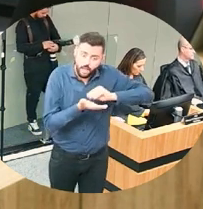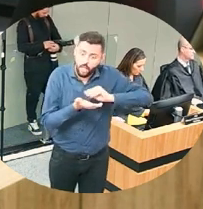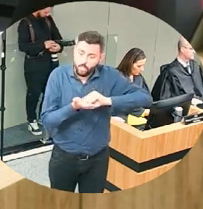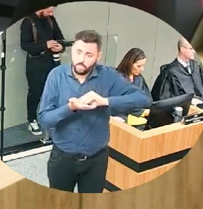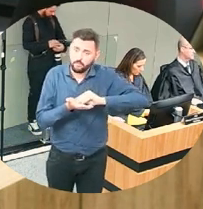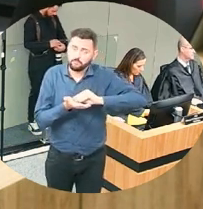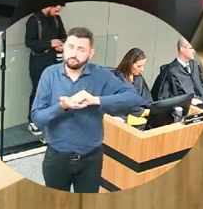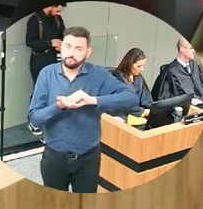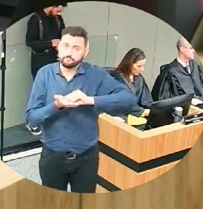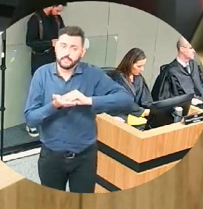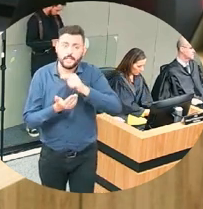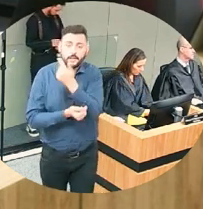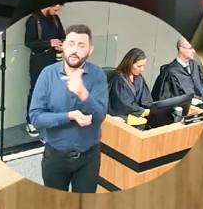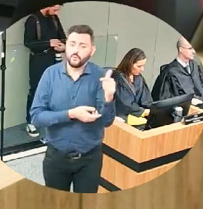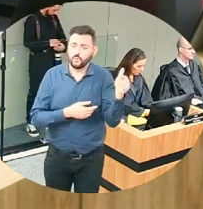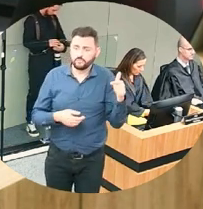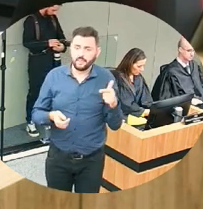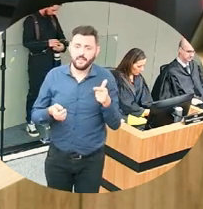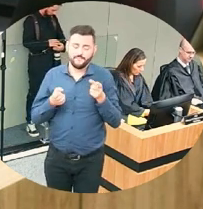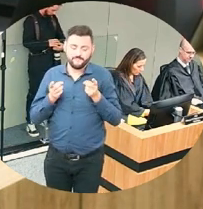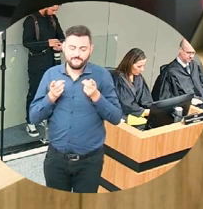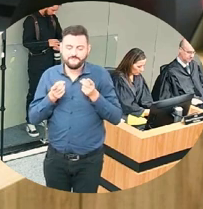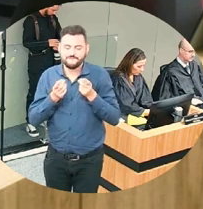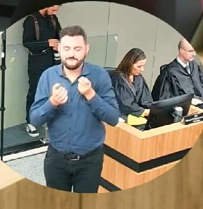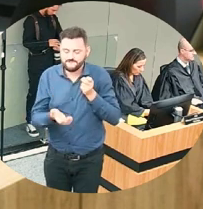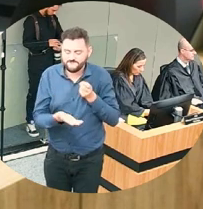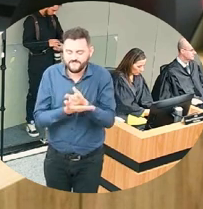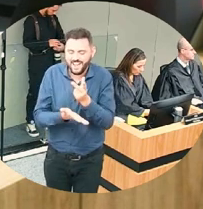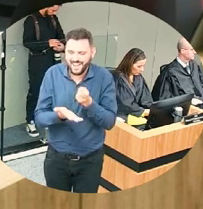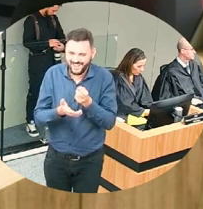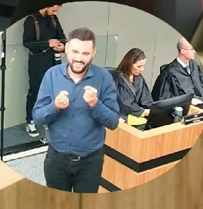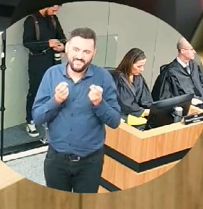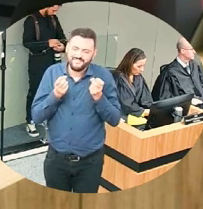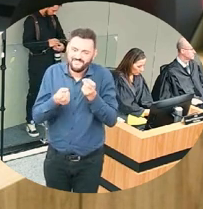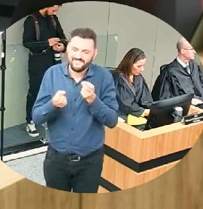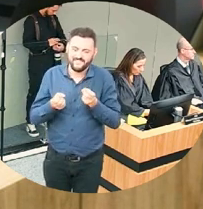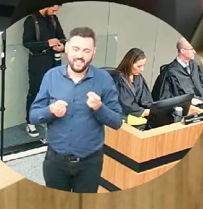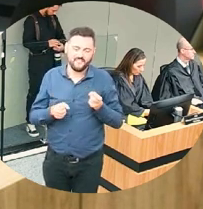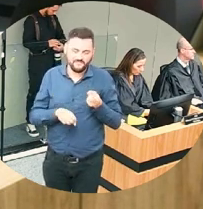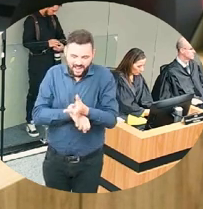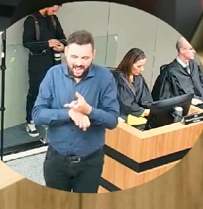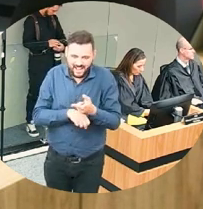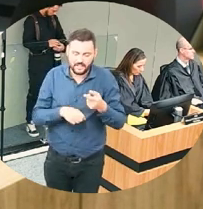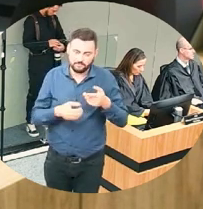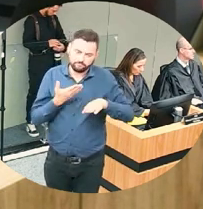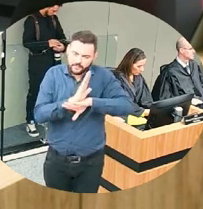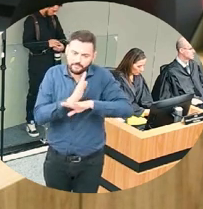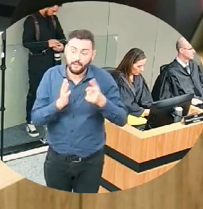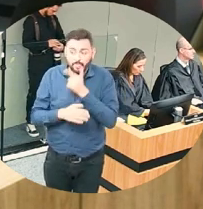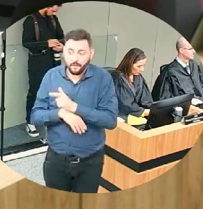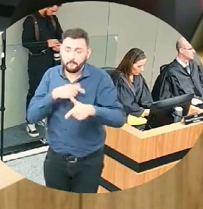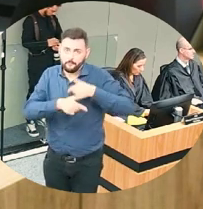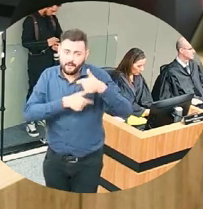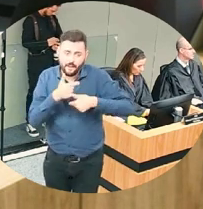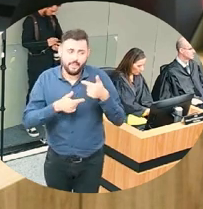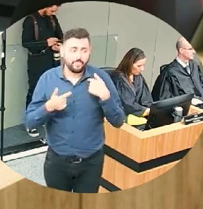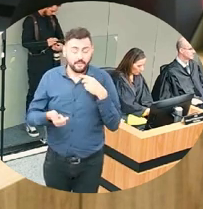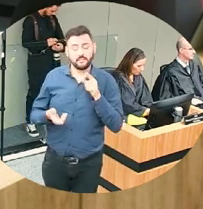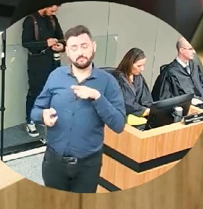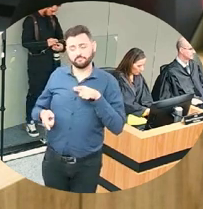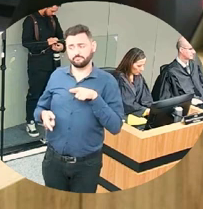também não houve reposição integral das vagas decorrentes da aposentadoria de magistrados tal aação